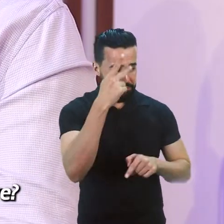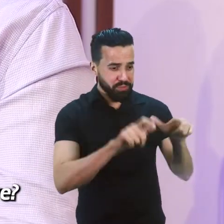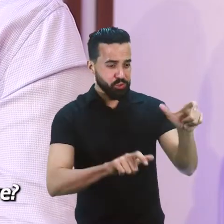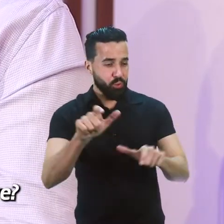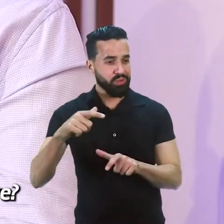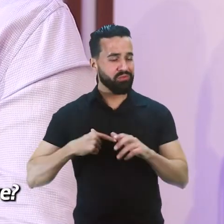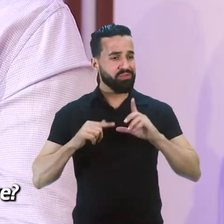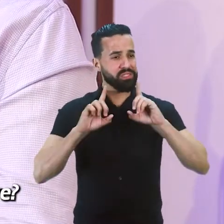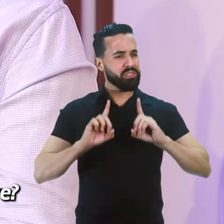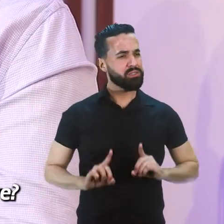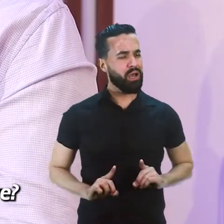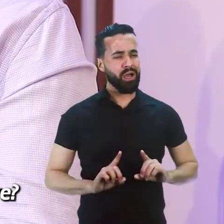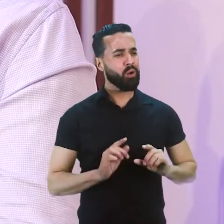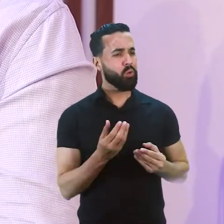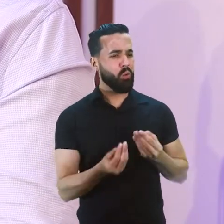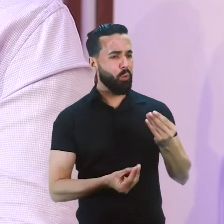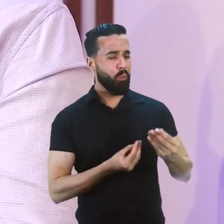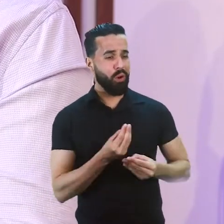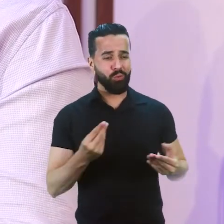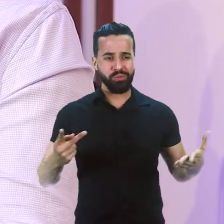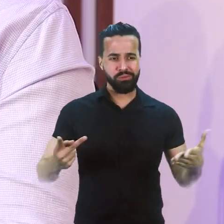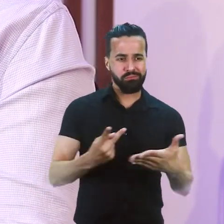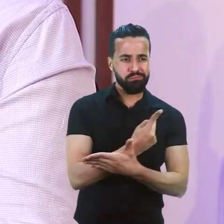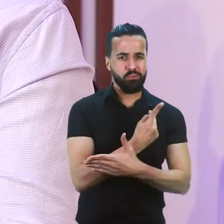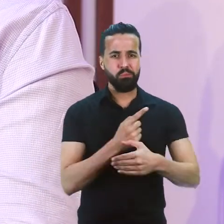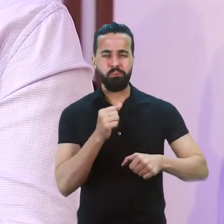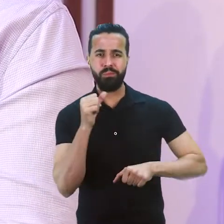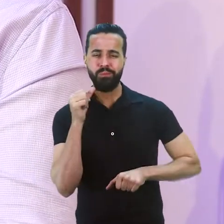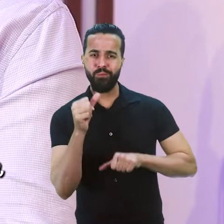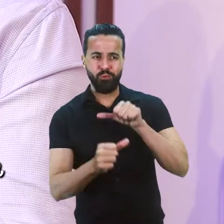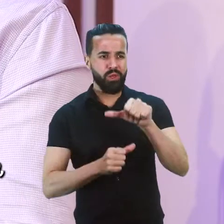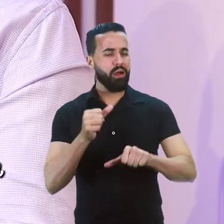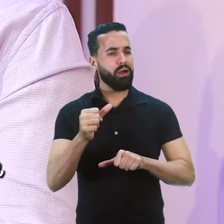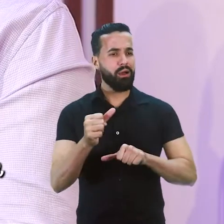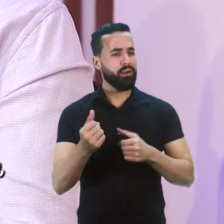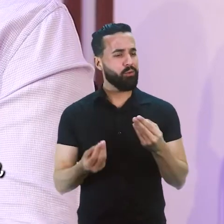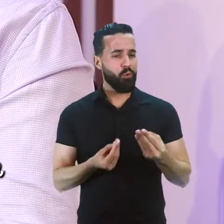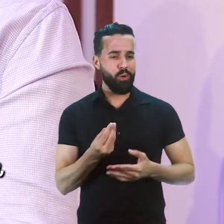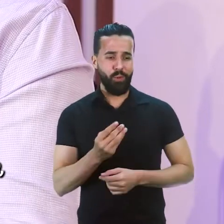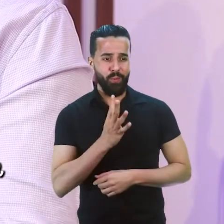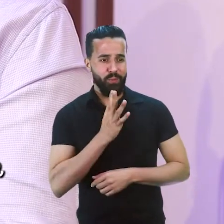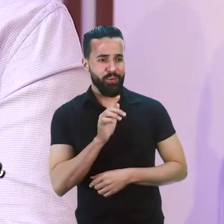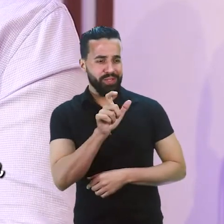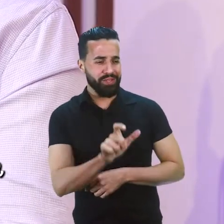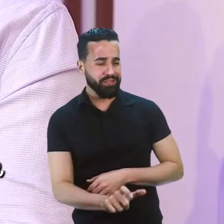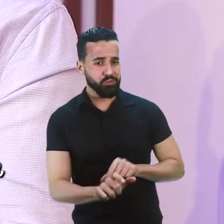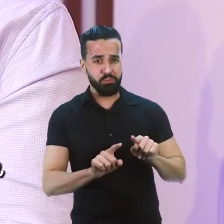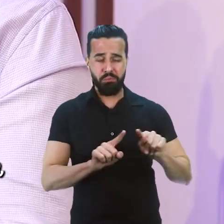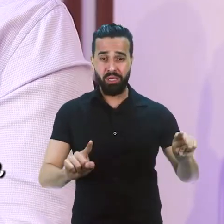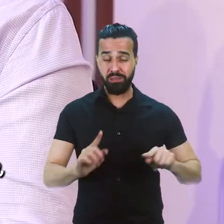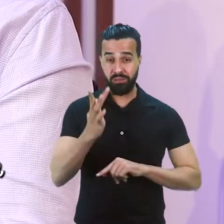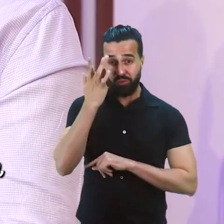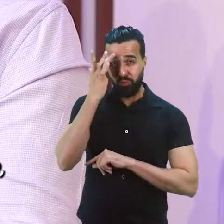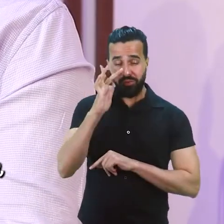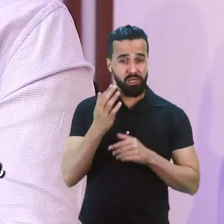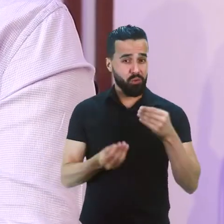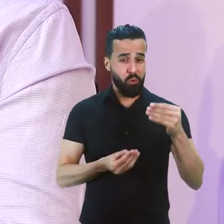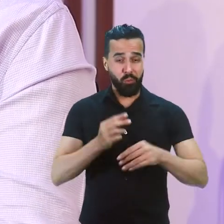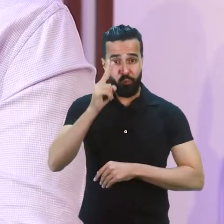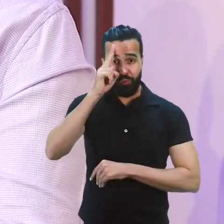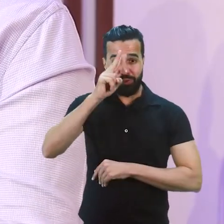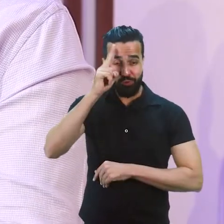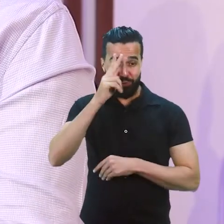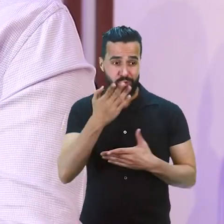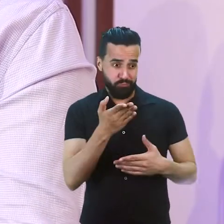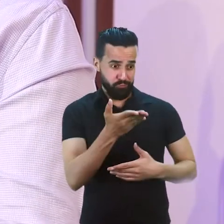essa virada de chave? Como é que foi esse acidente? Eu te conheço, mas eu pessoalmente não sei muito dessa história. Conta para